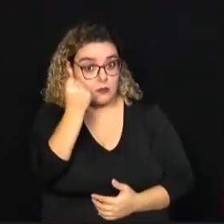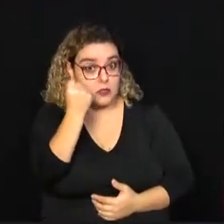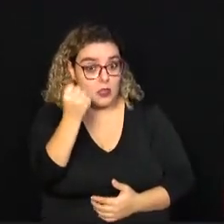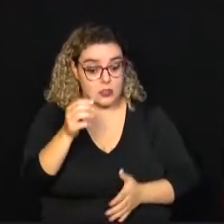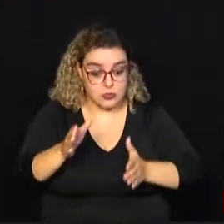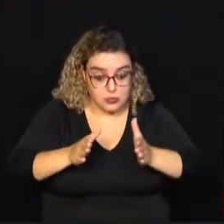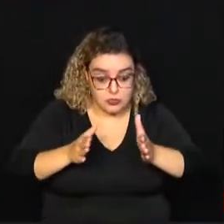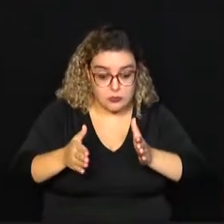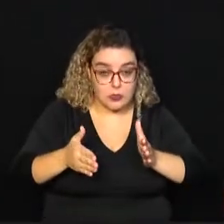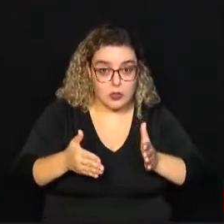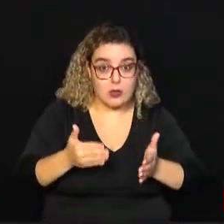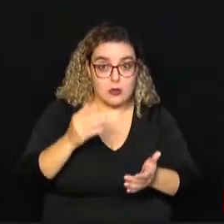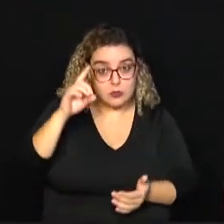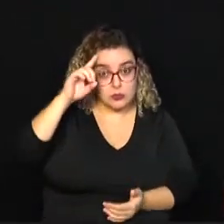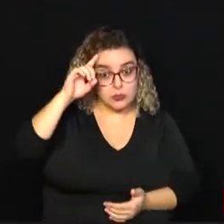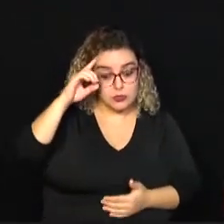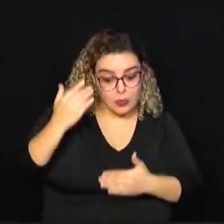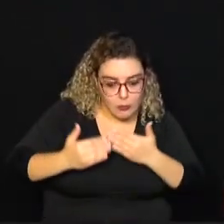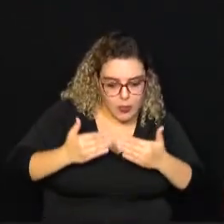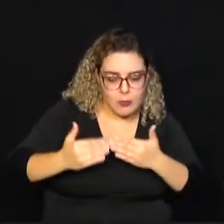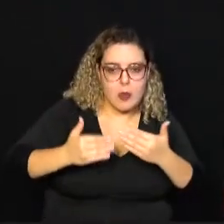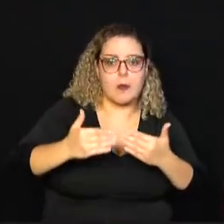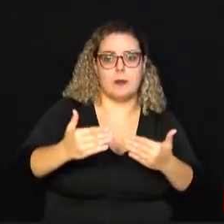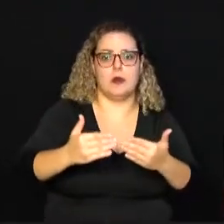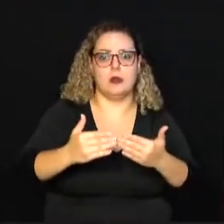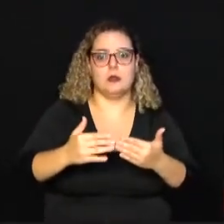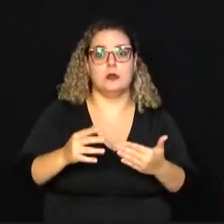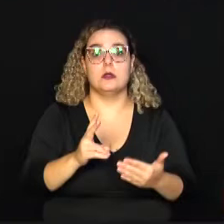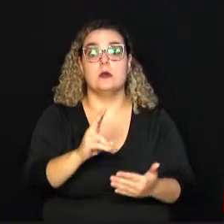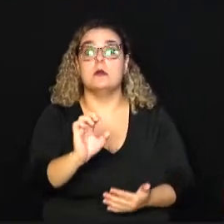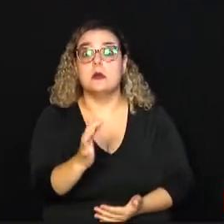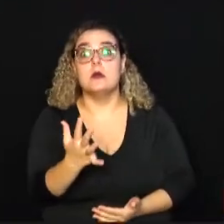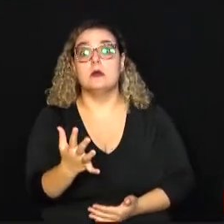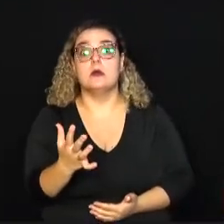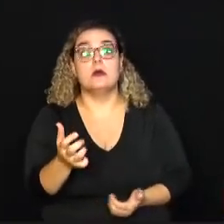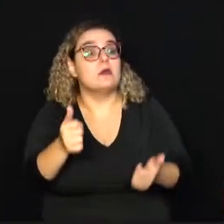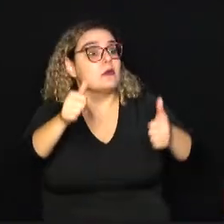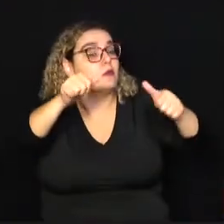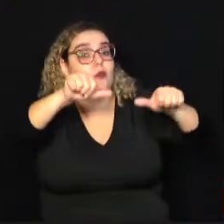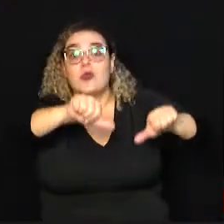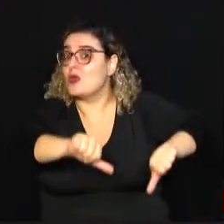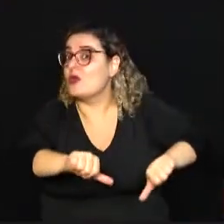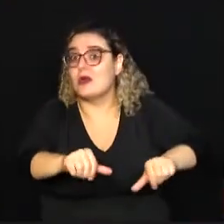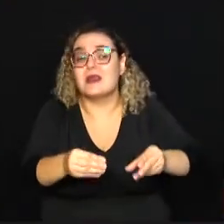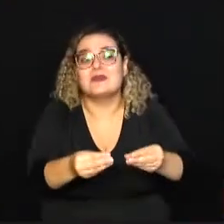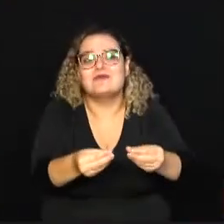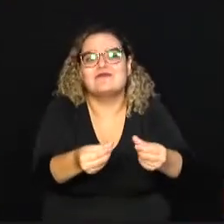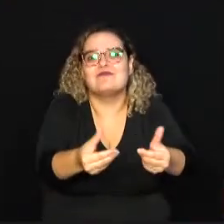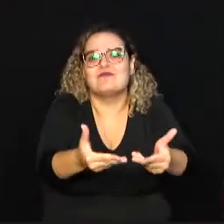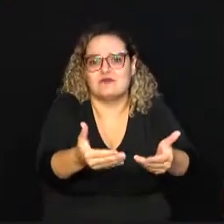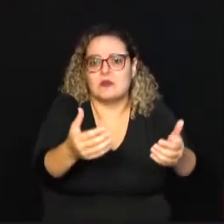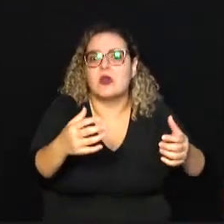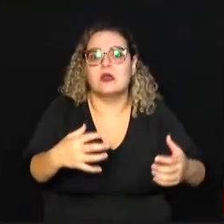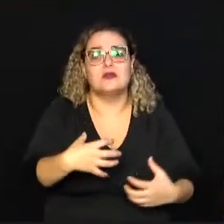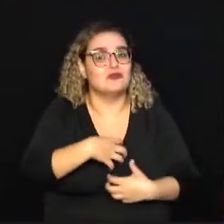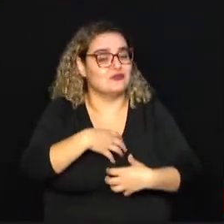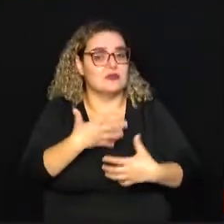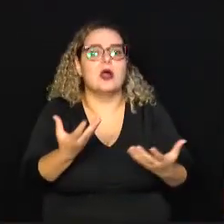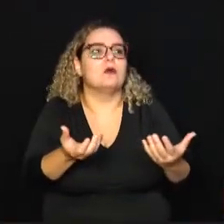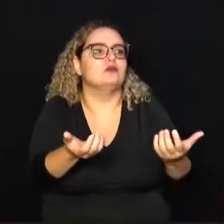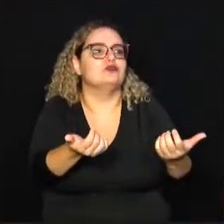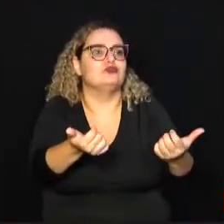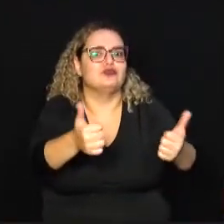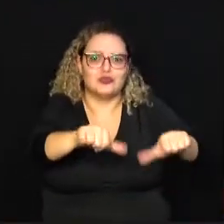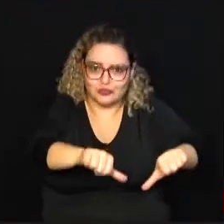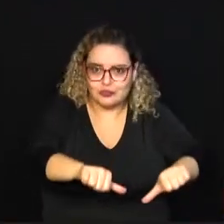se apresentando de forma cada vez mais recorrente, né, que pioraram sensivelmente nos últimos tempos. E aí acho que é